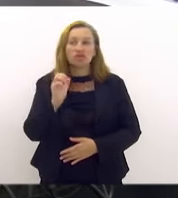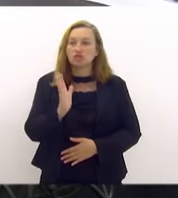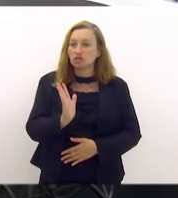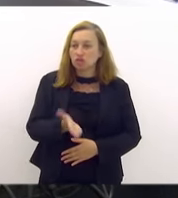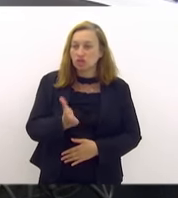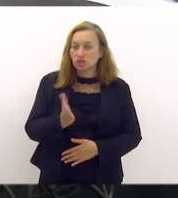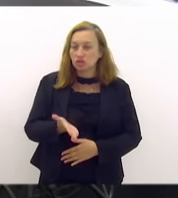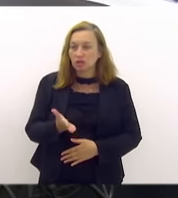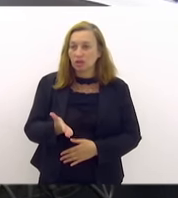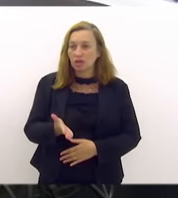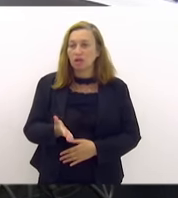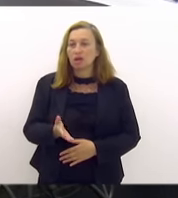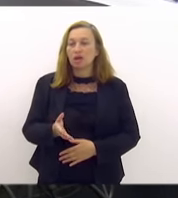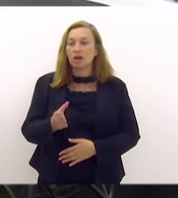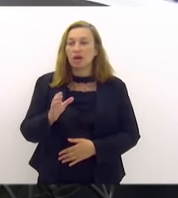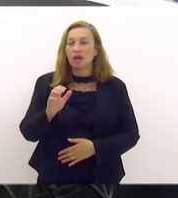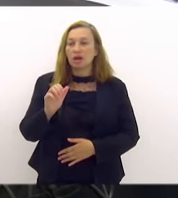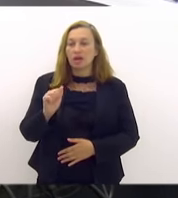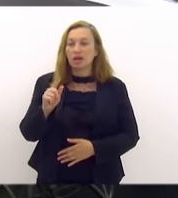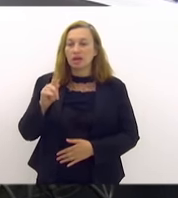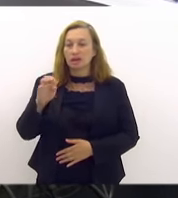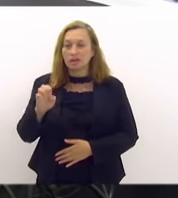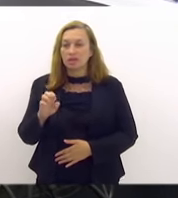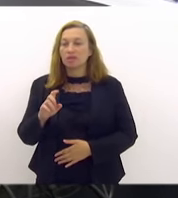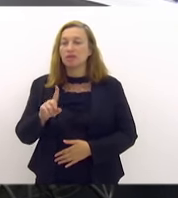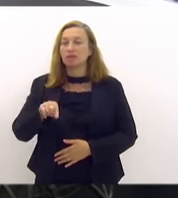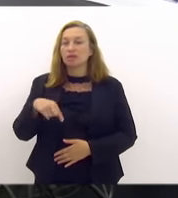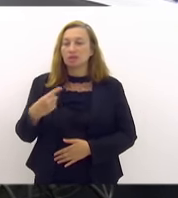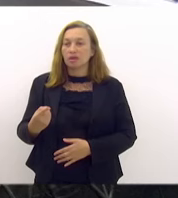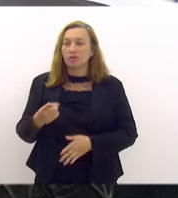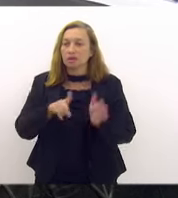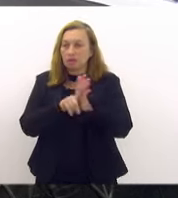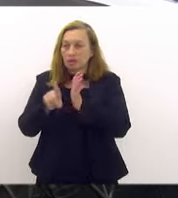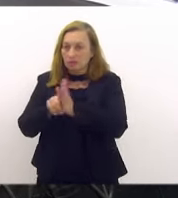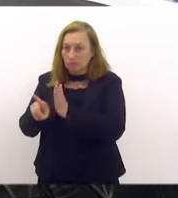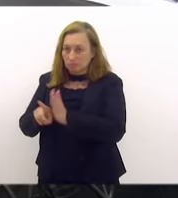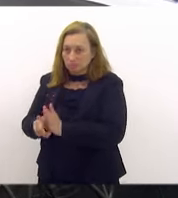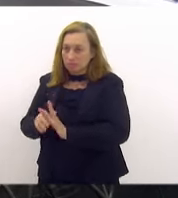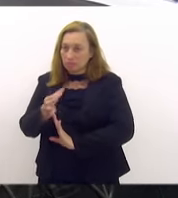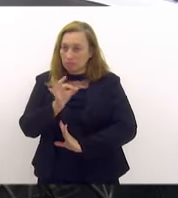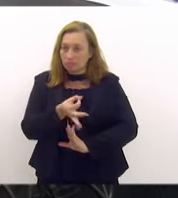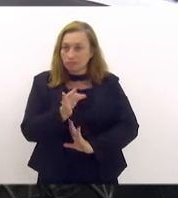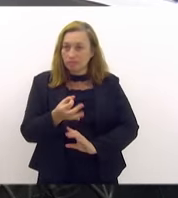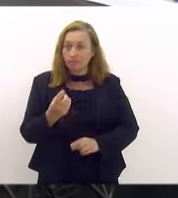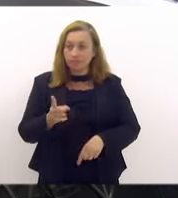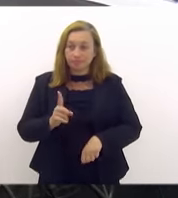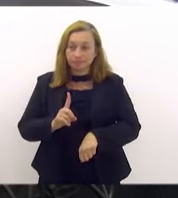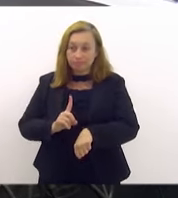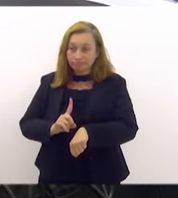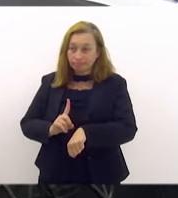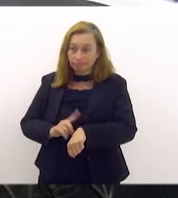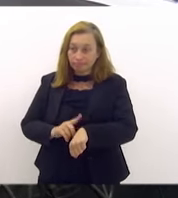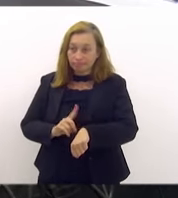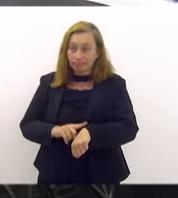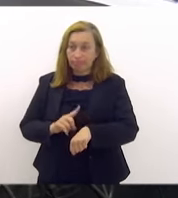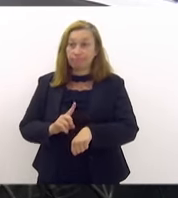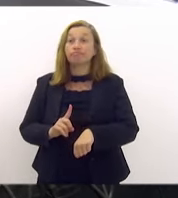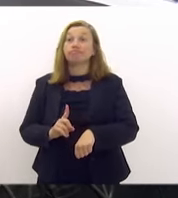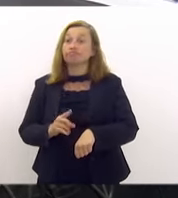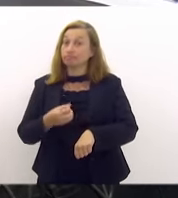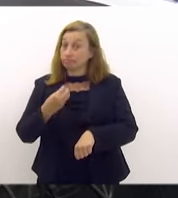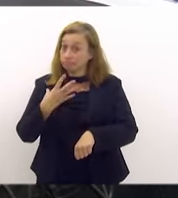na sequência a senhora Adriana e só assim a gente fazer o compilado de perguntas justamente porque a gente já tem aí há algum tempo